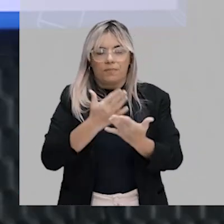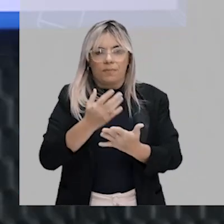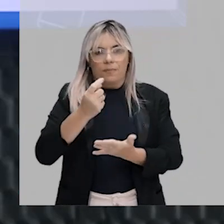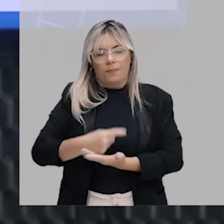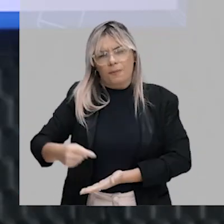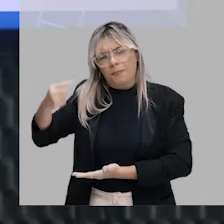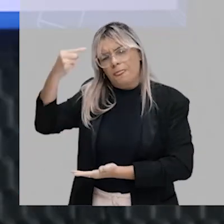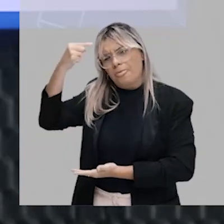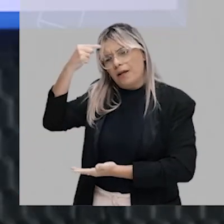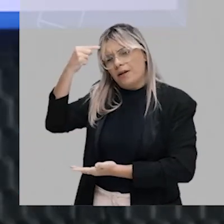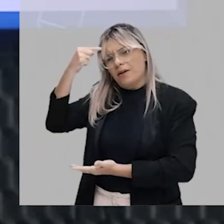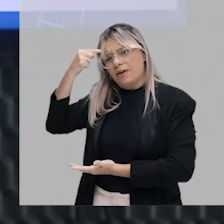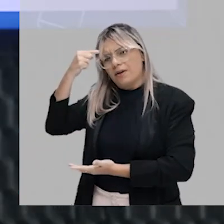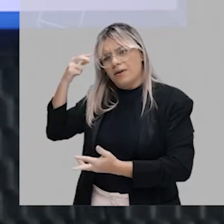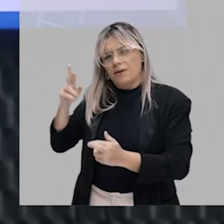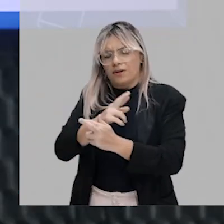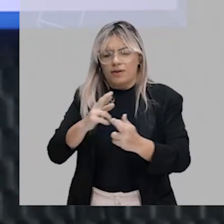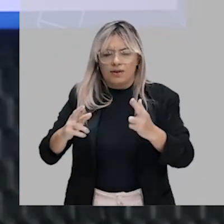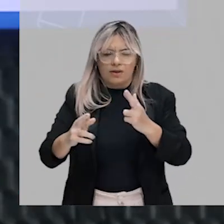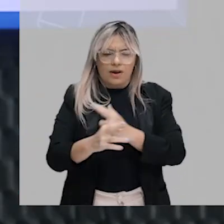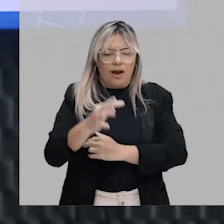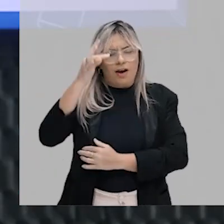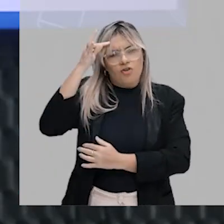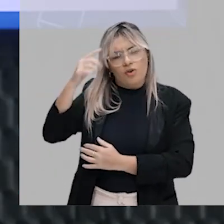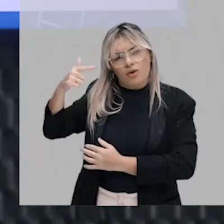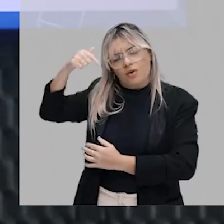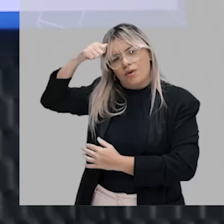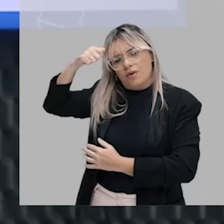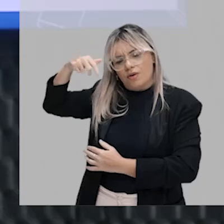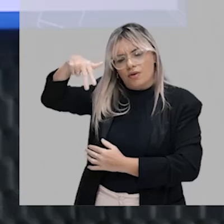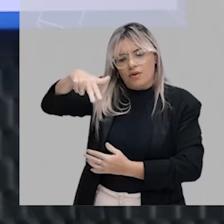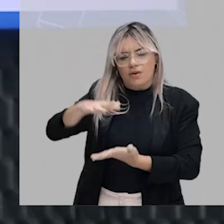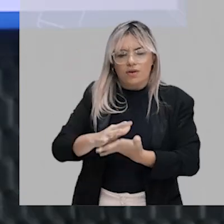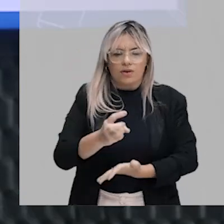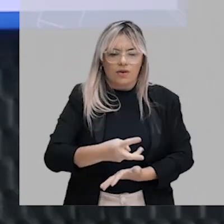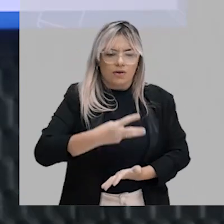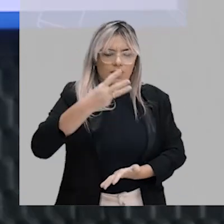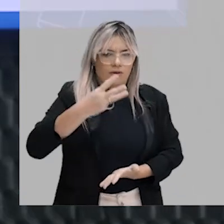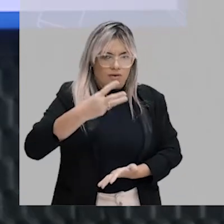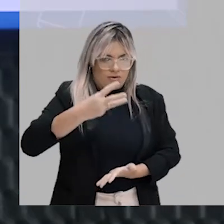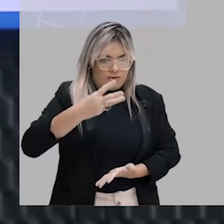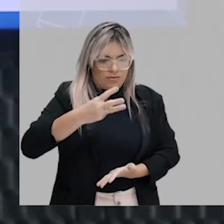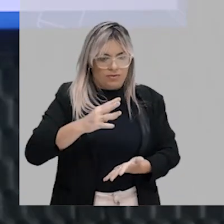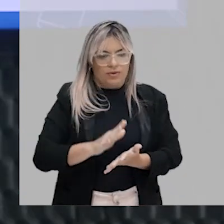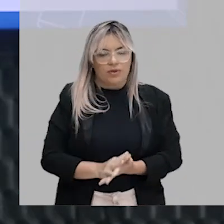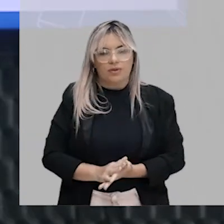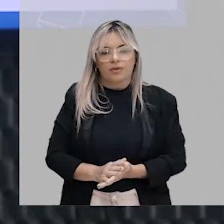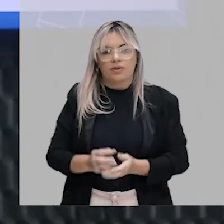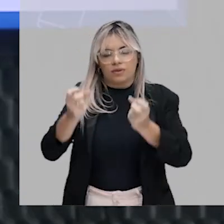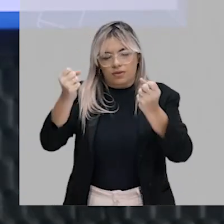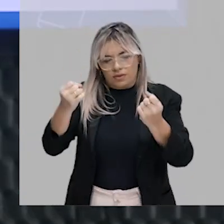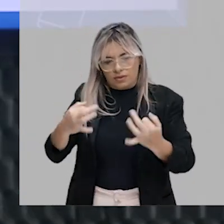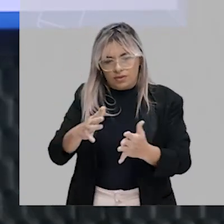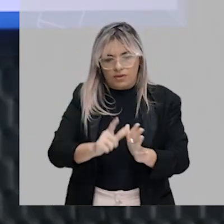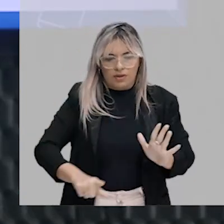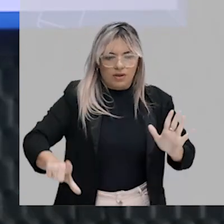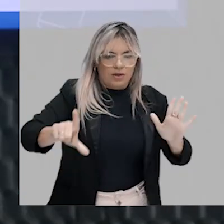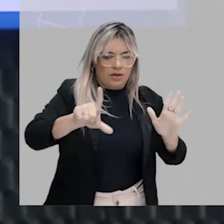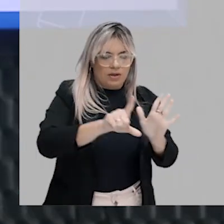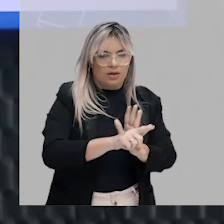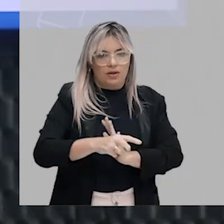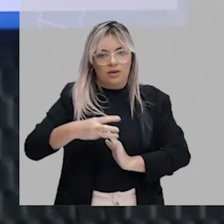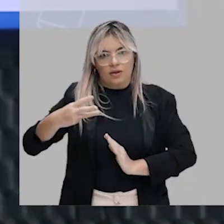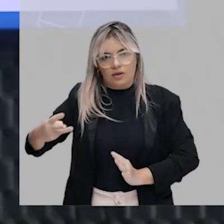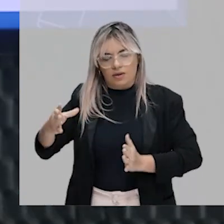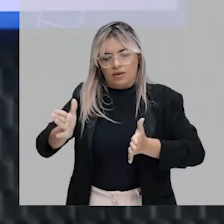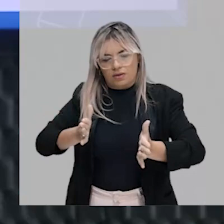diretamente ligada às teorias de Auguste Comte. Na terceiro tópico, a gente vai tratar da lei dos três estados, então é